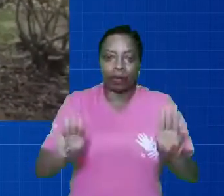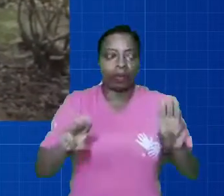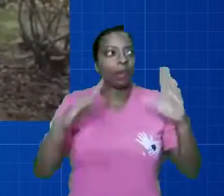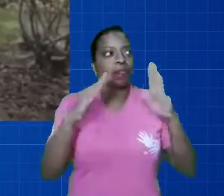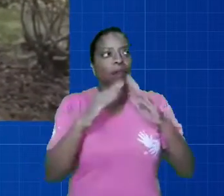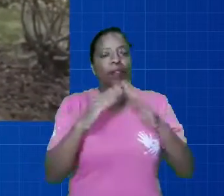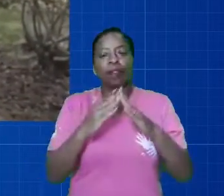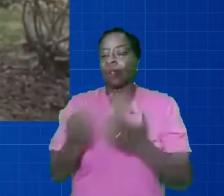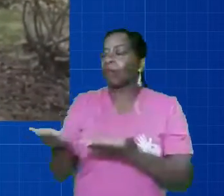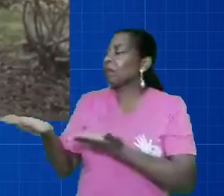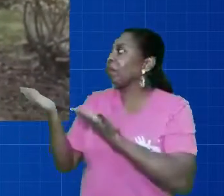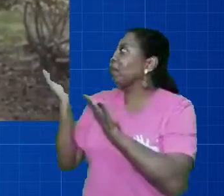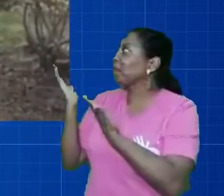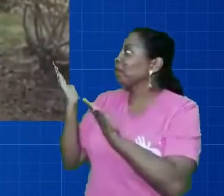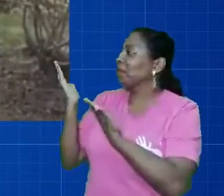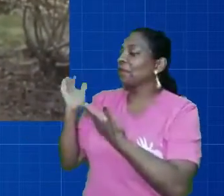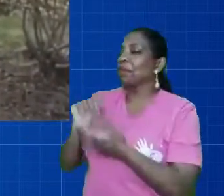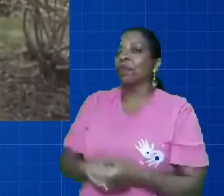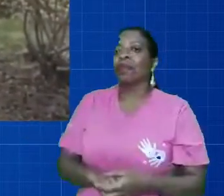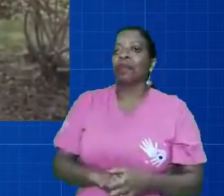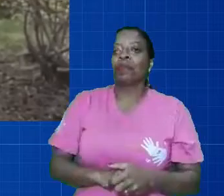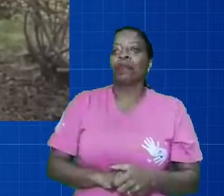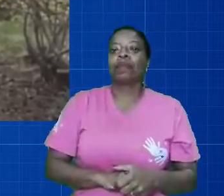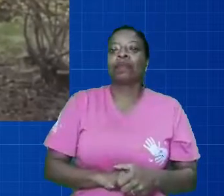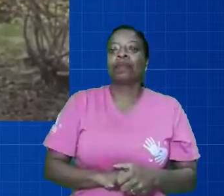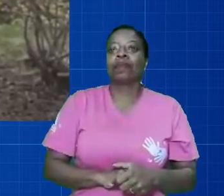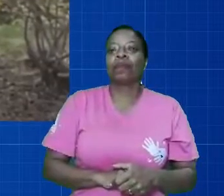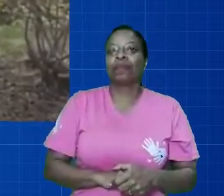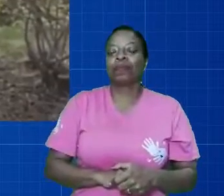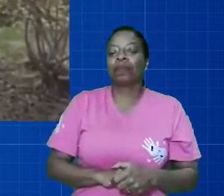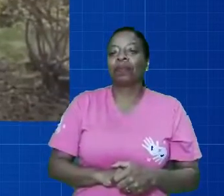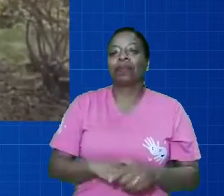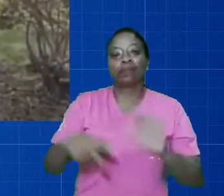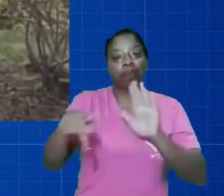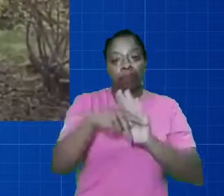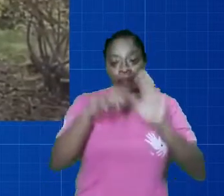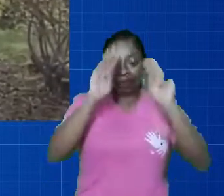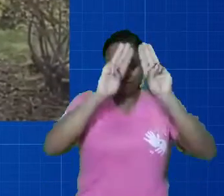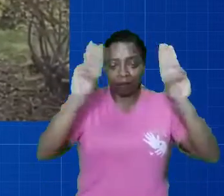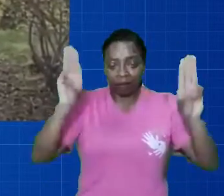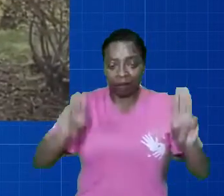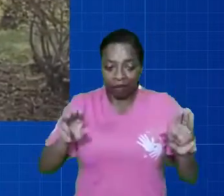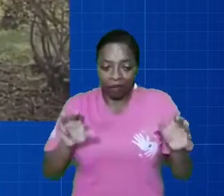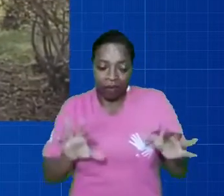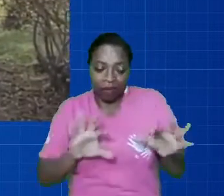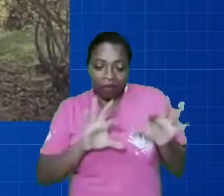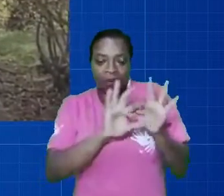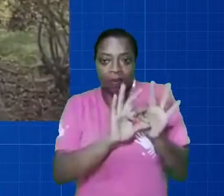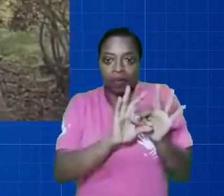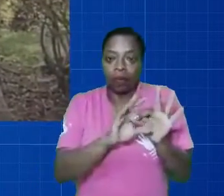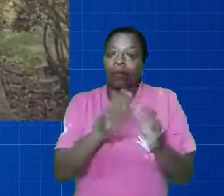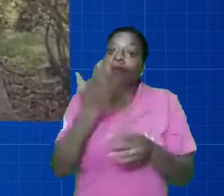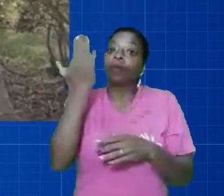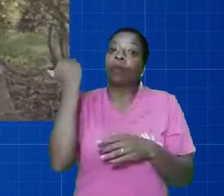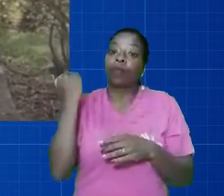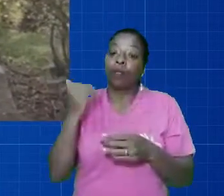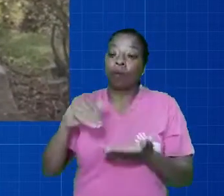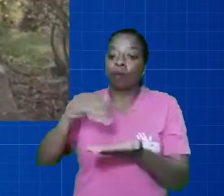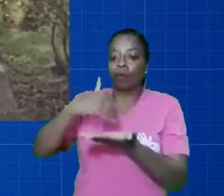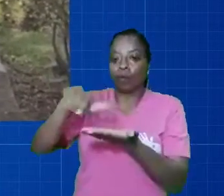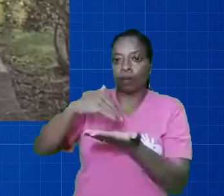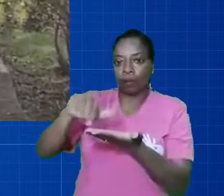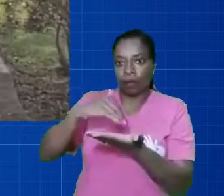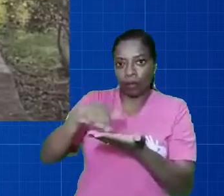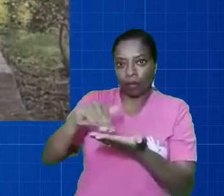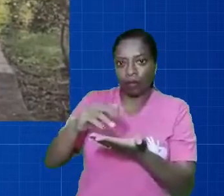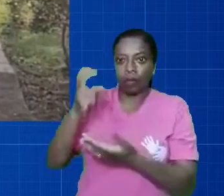ela era o restauro do museu e o secretário de cultura da época desocupou esse restauro porque haviam poucas peças e